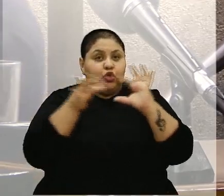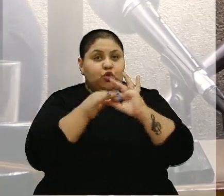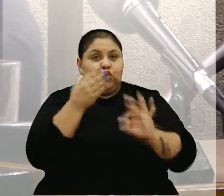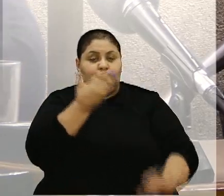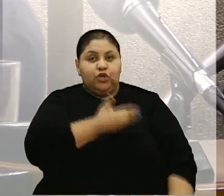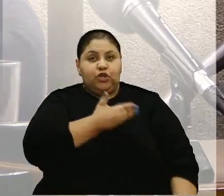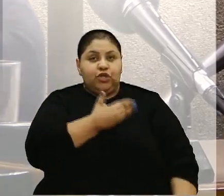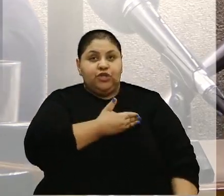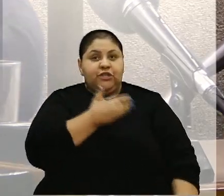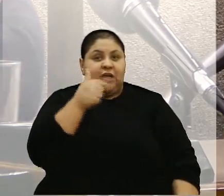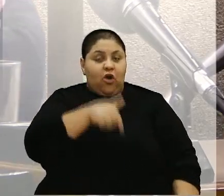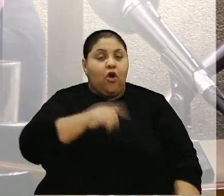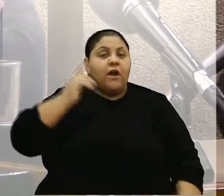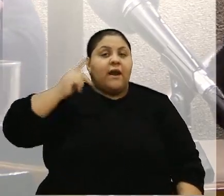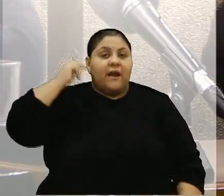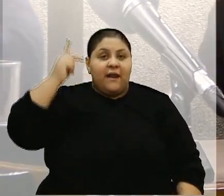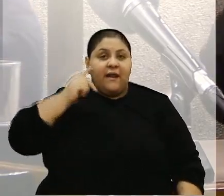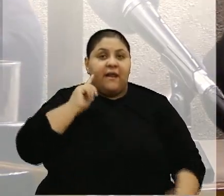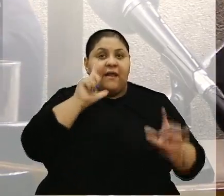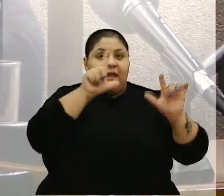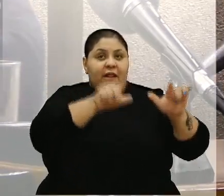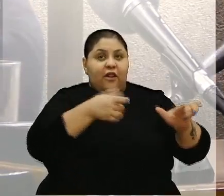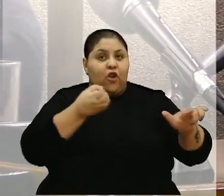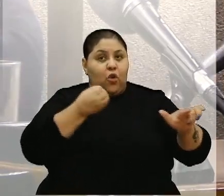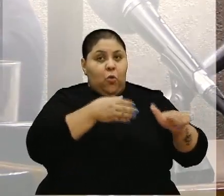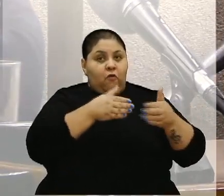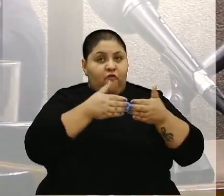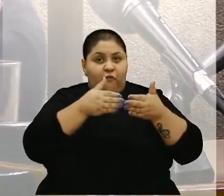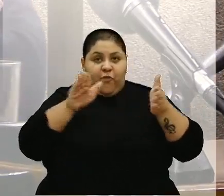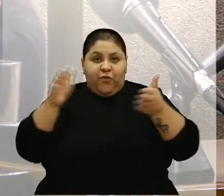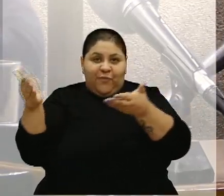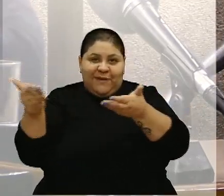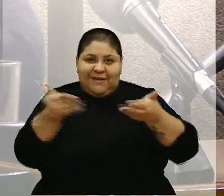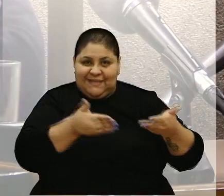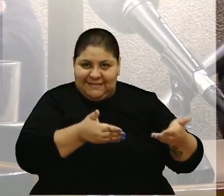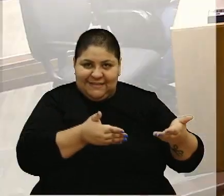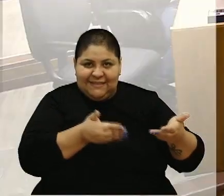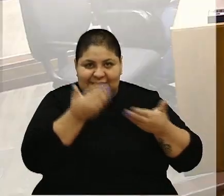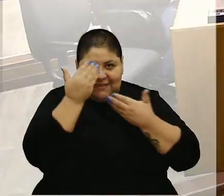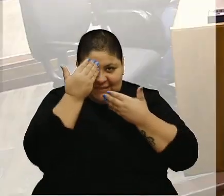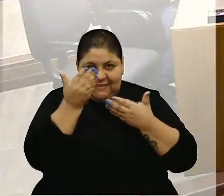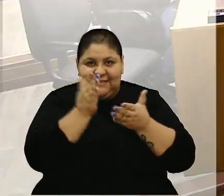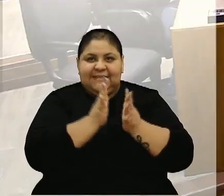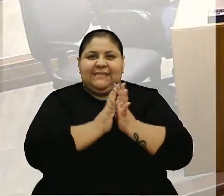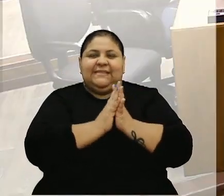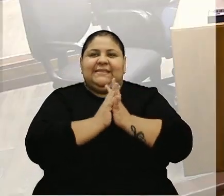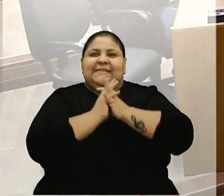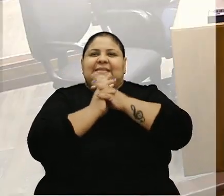agora na política, e o gabinete do novo está aberto aí para lhe receber. Obrigado, vereador